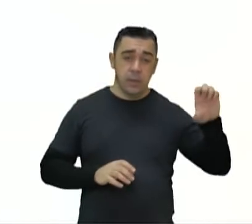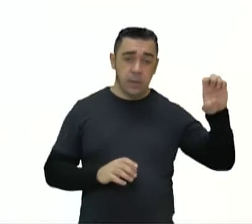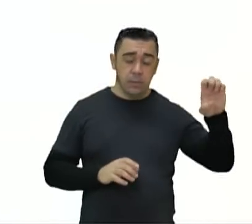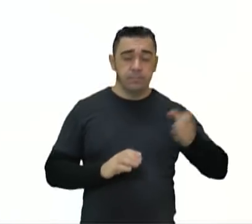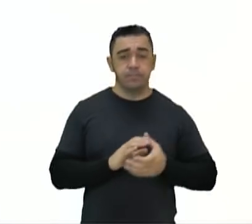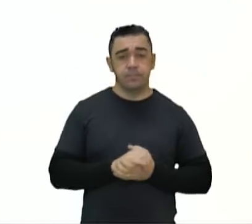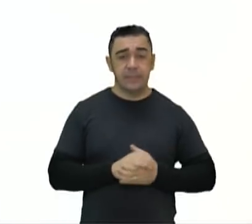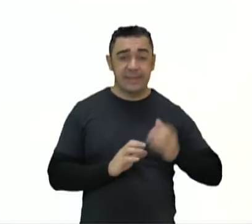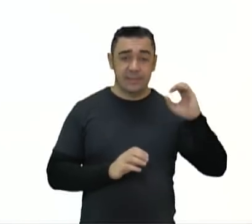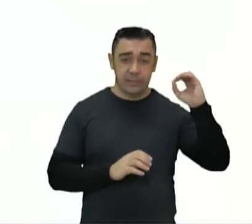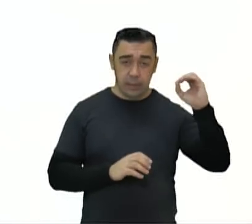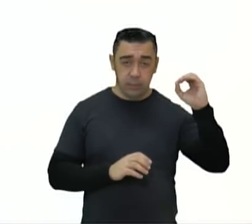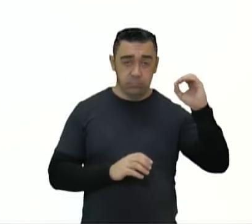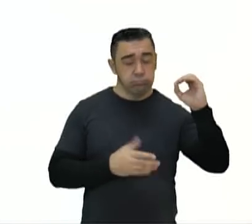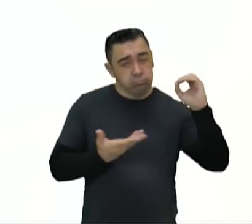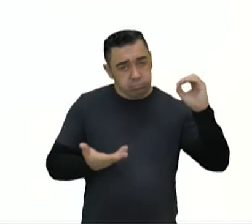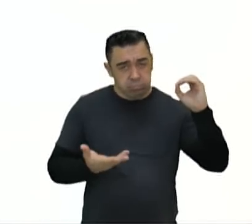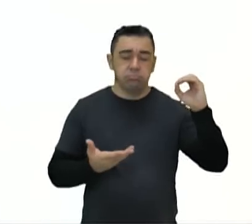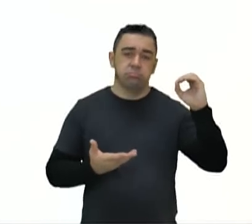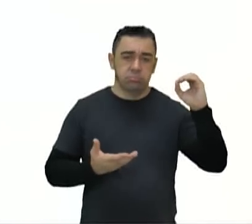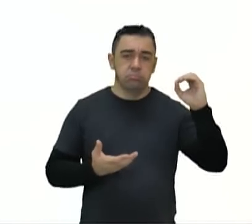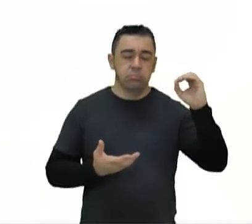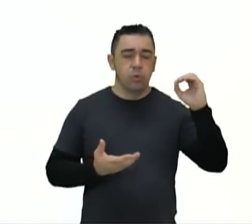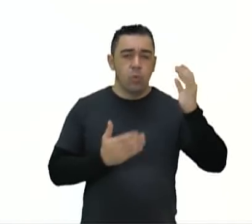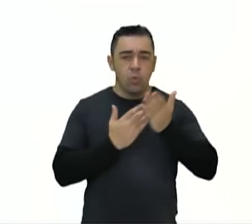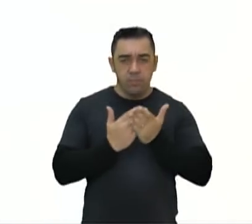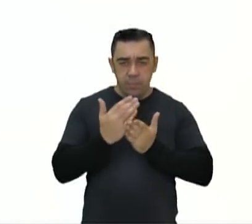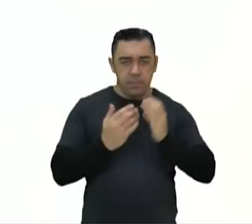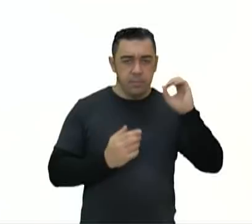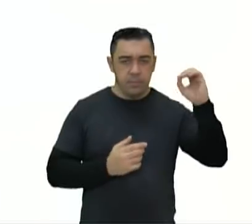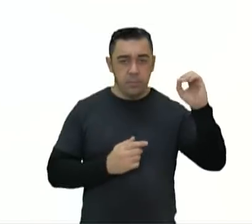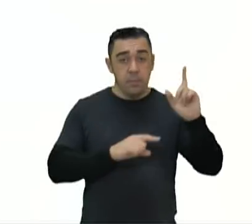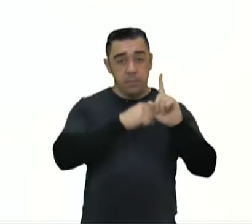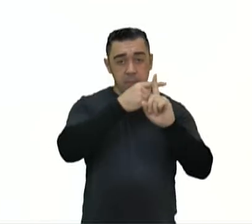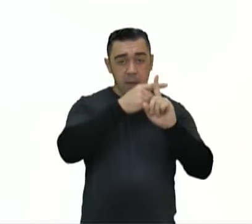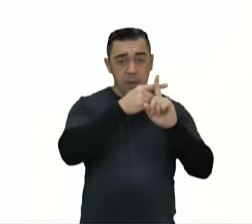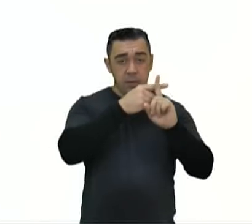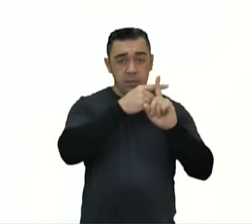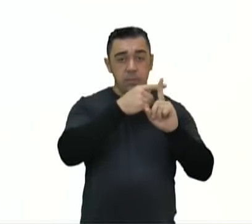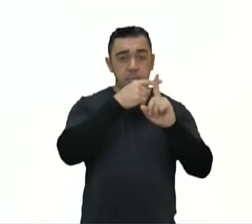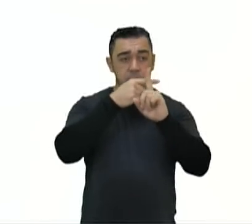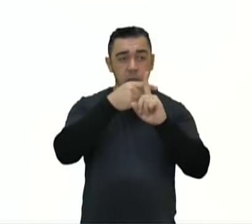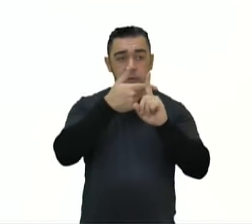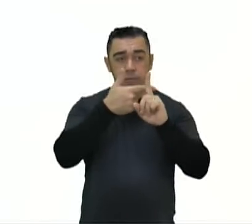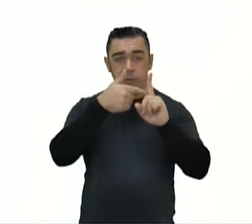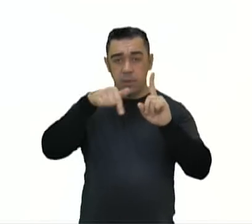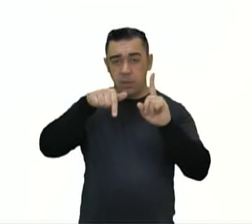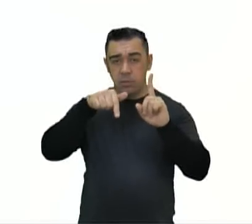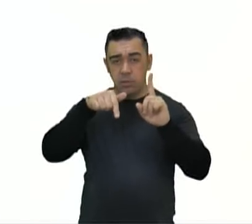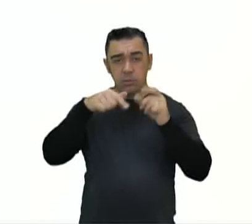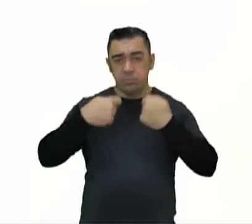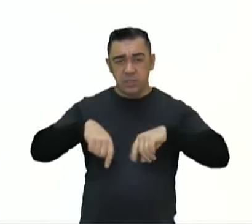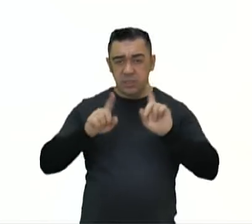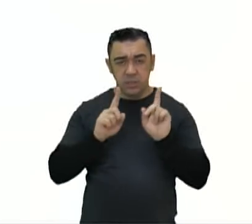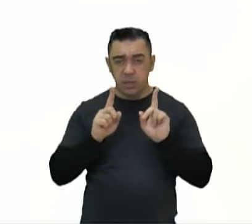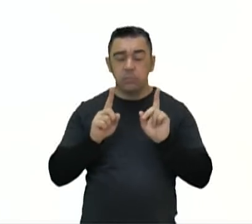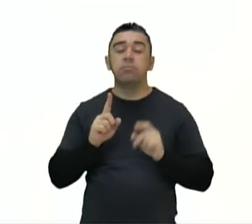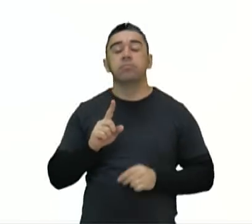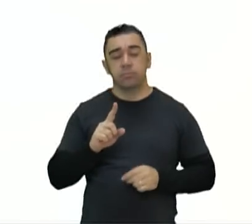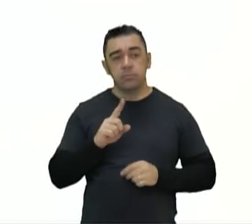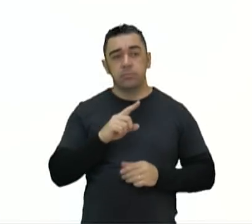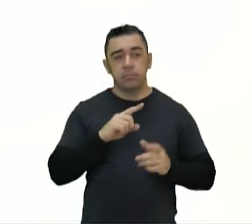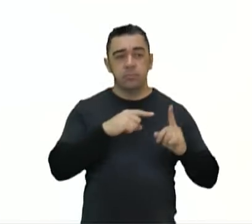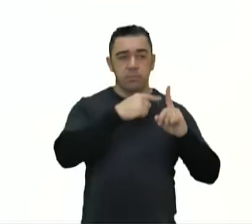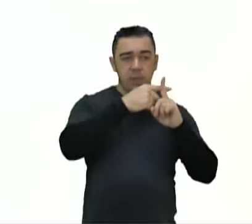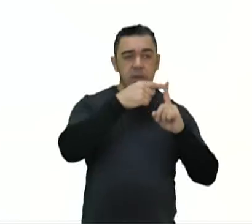E, 0, que é a origem, mais 27, lembrando, não tem o sinal na frente, é positivo.